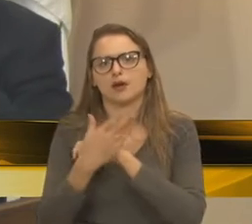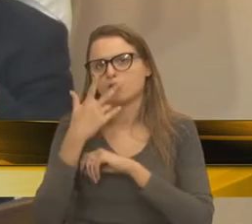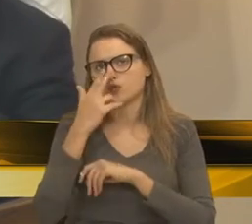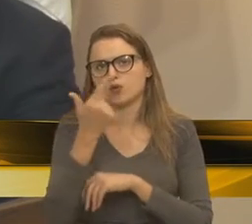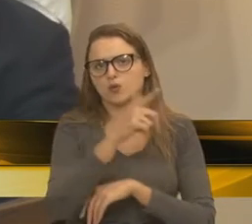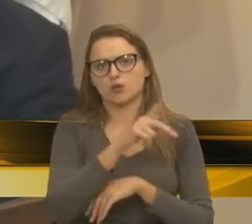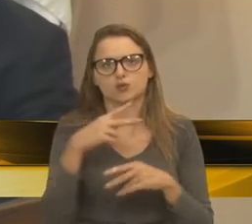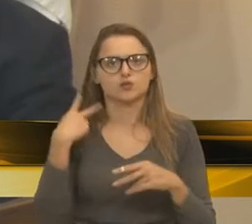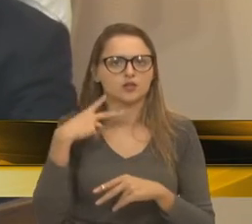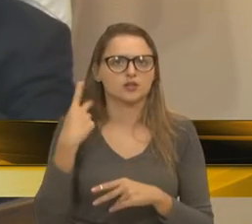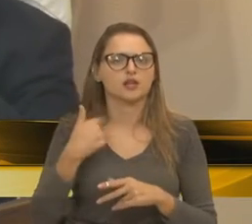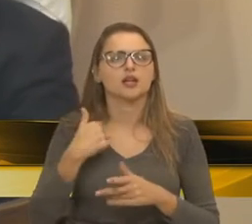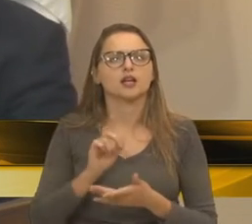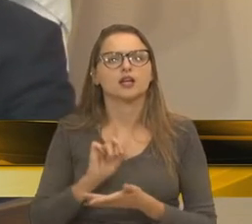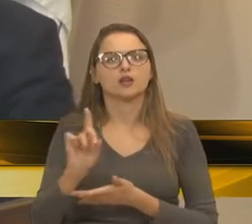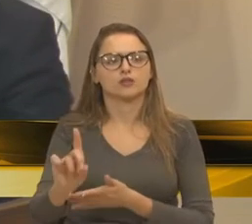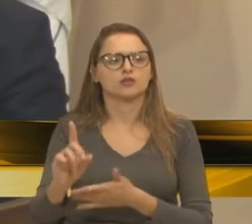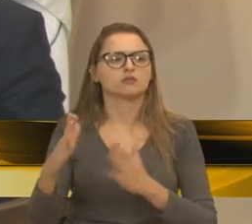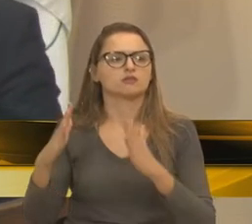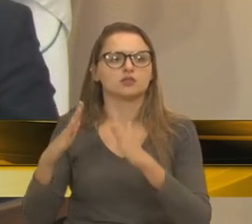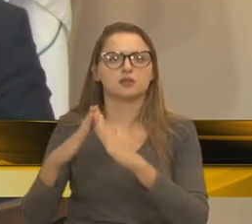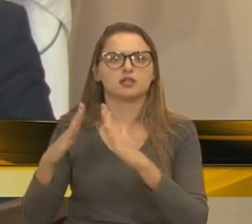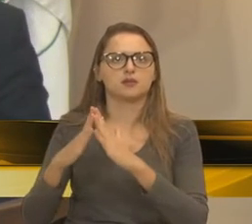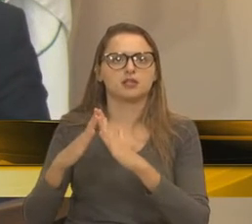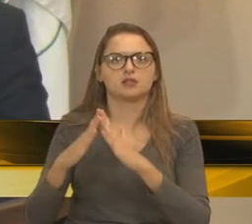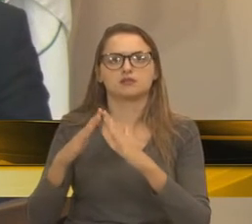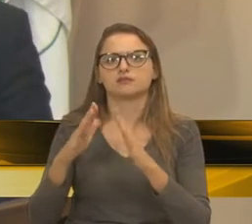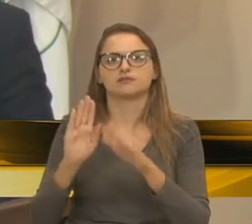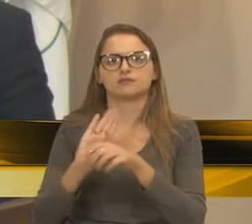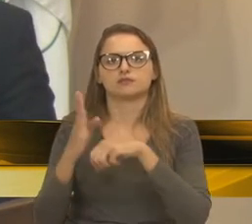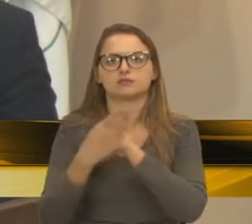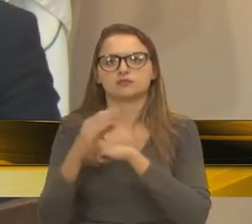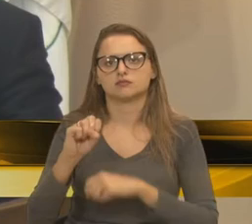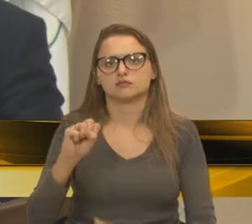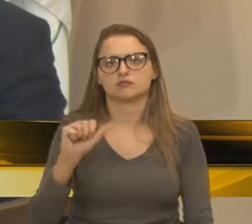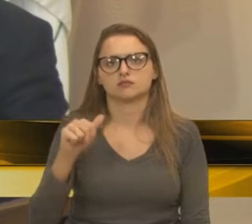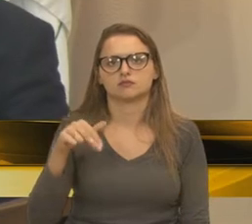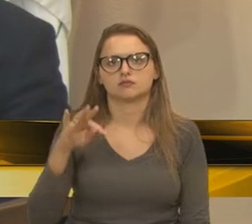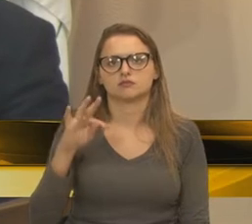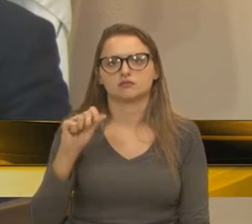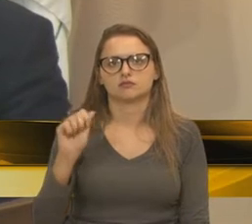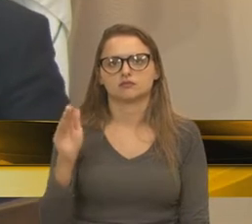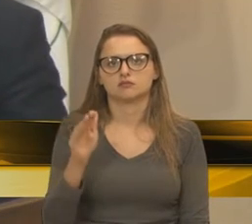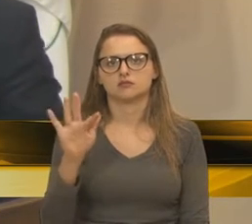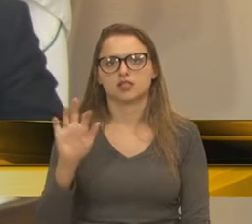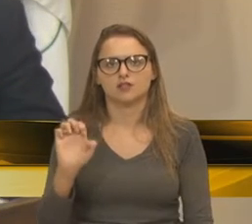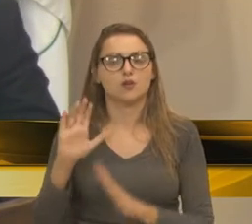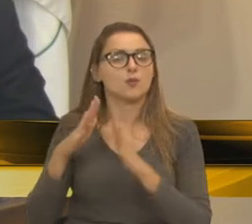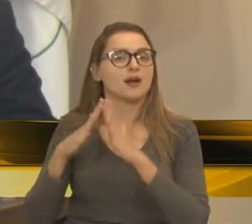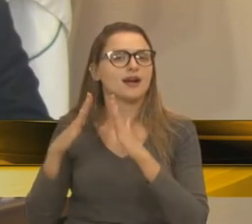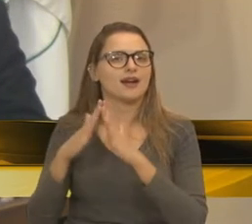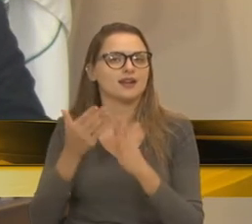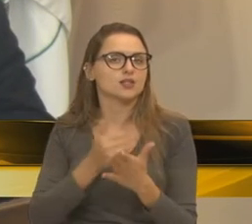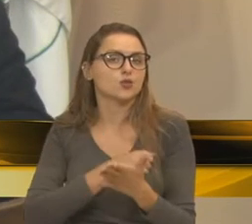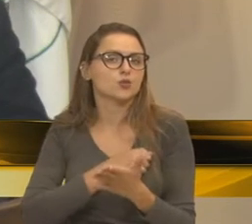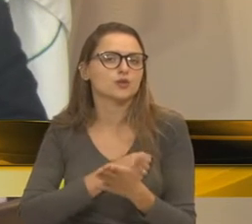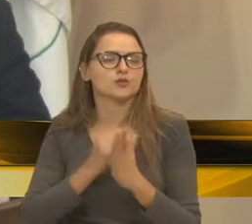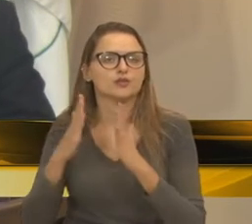dias eu estive na residência de uma moradora do bairro Santa Fé. Uma residência humilde. Na casa